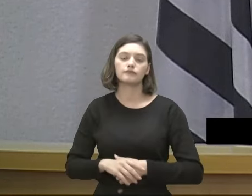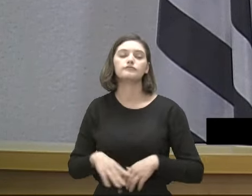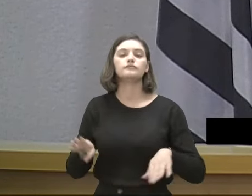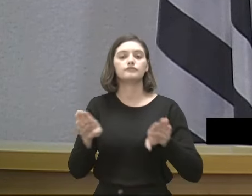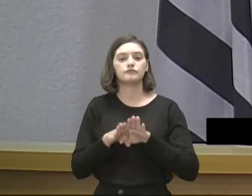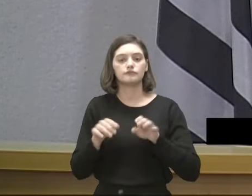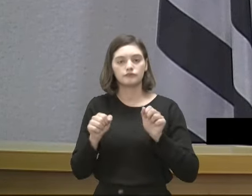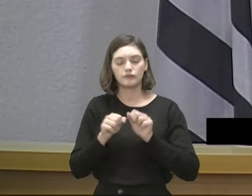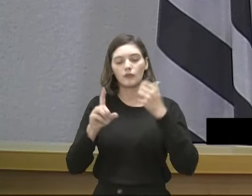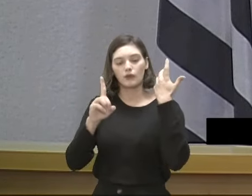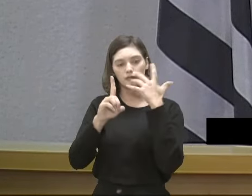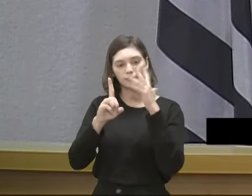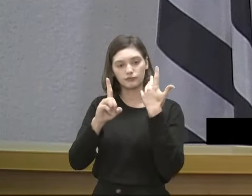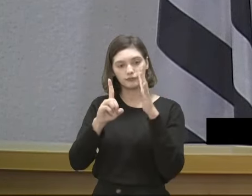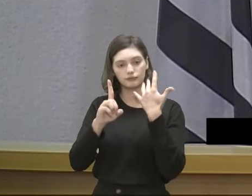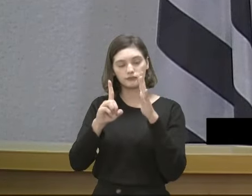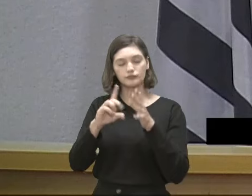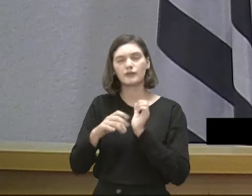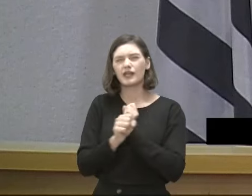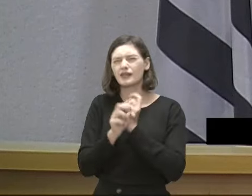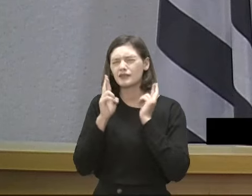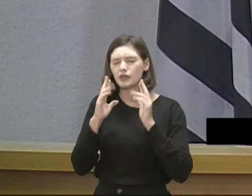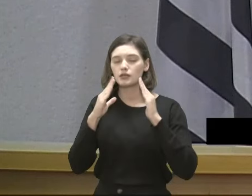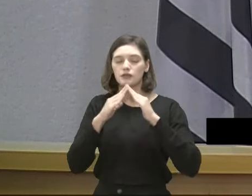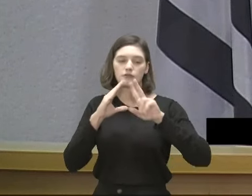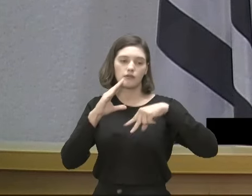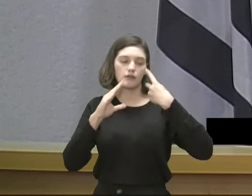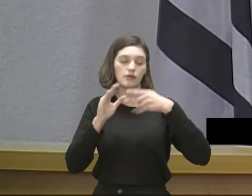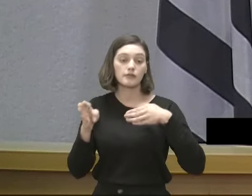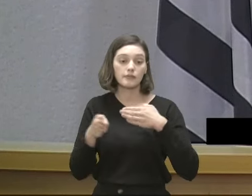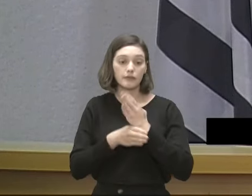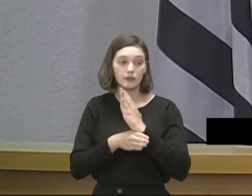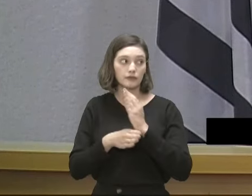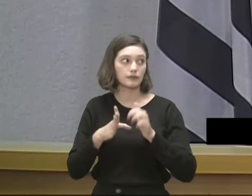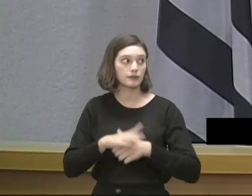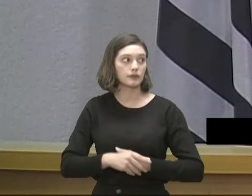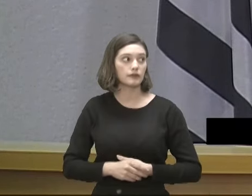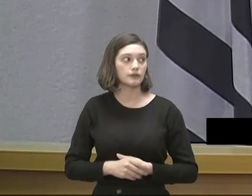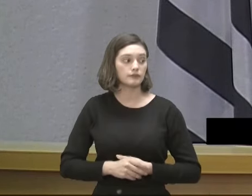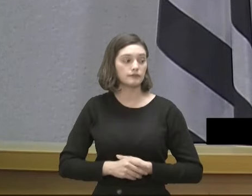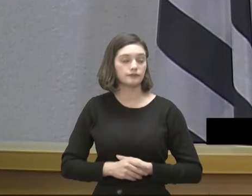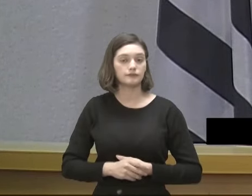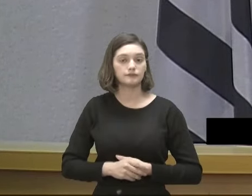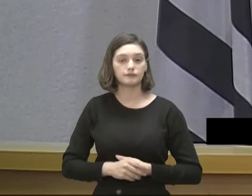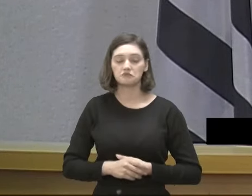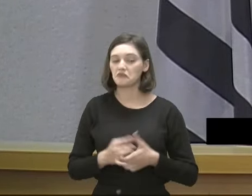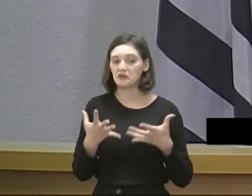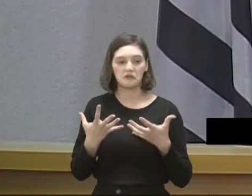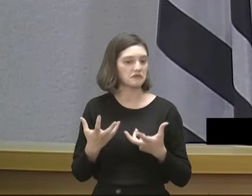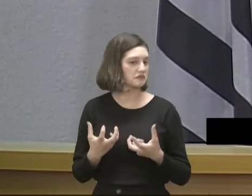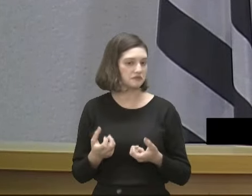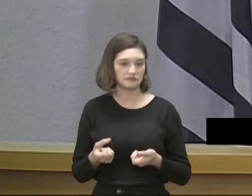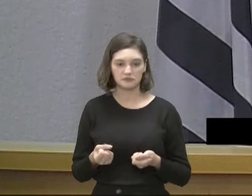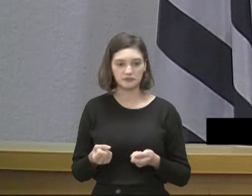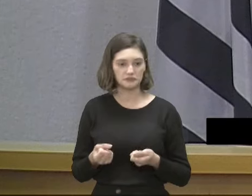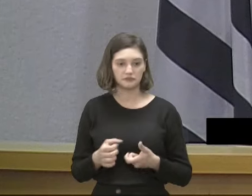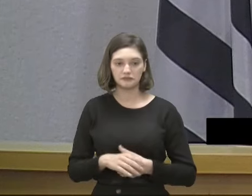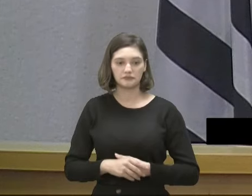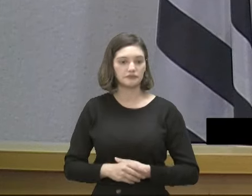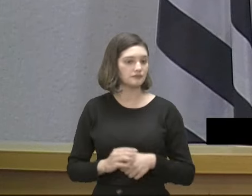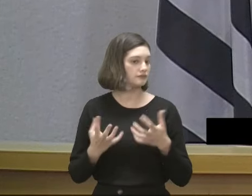também farei uma moção de aplauso, espero que esta casa aprove, tá? Não vou aceitar. Não